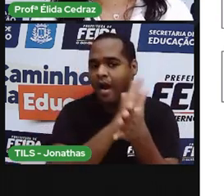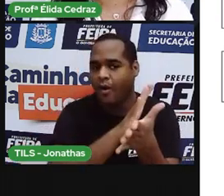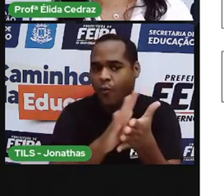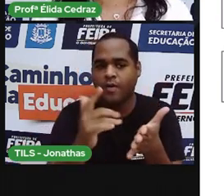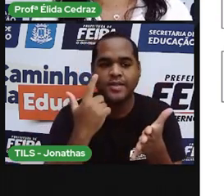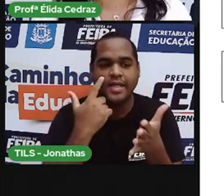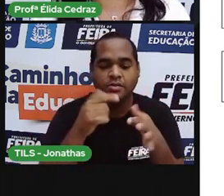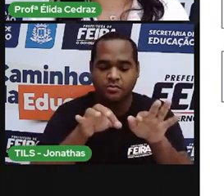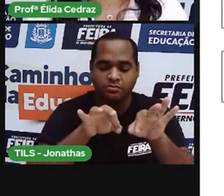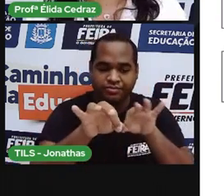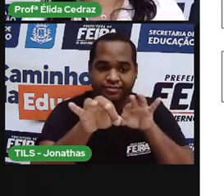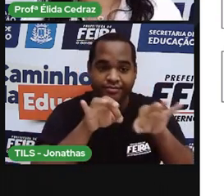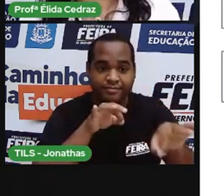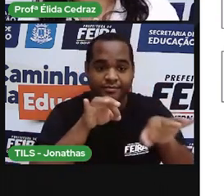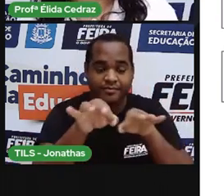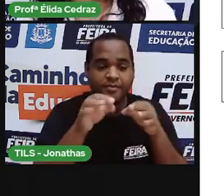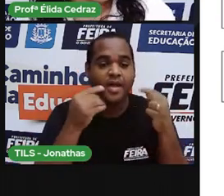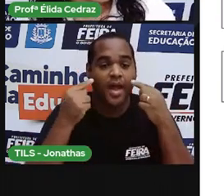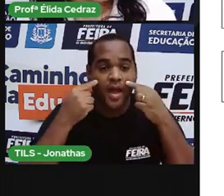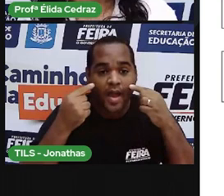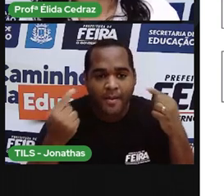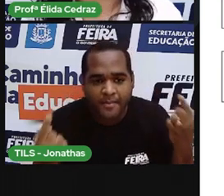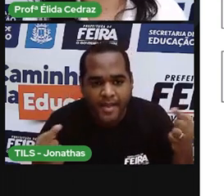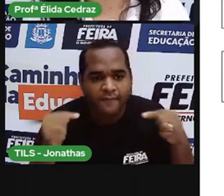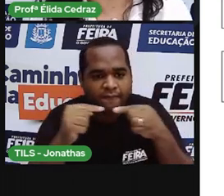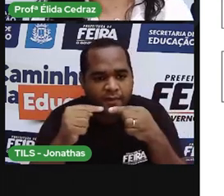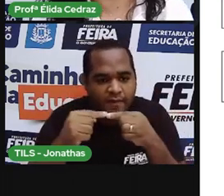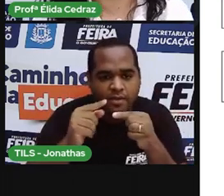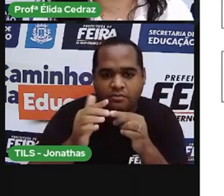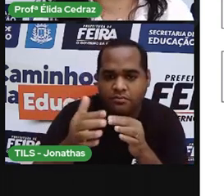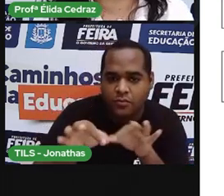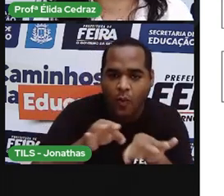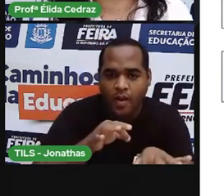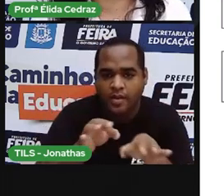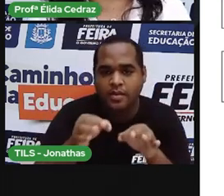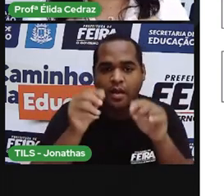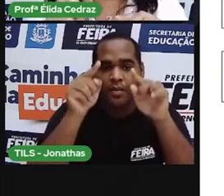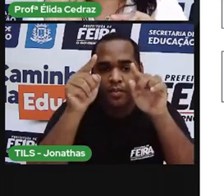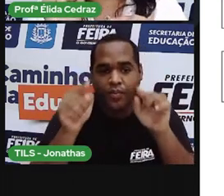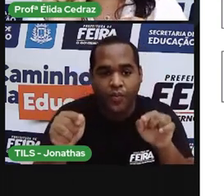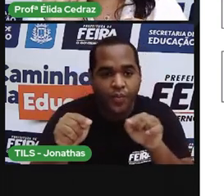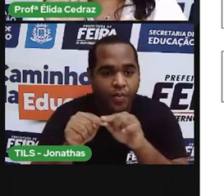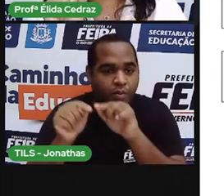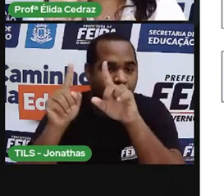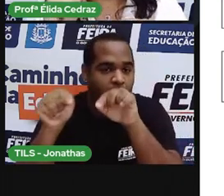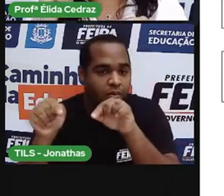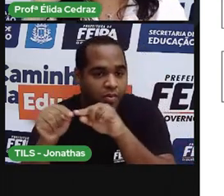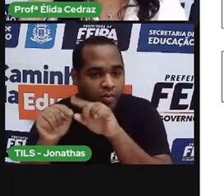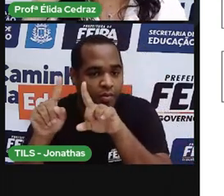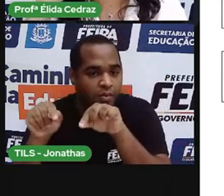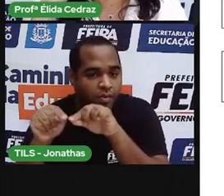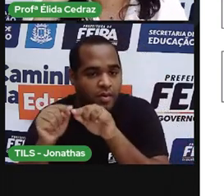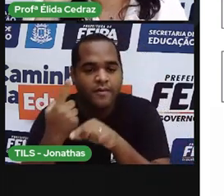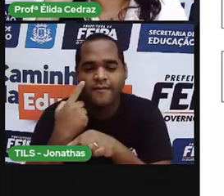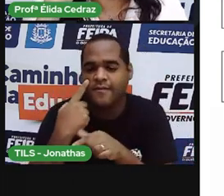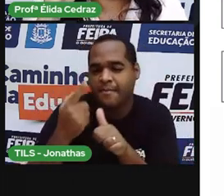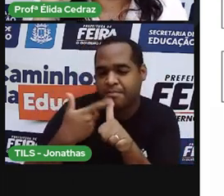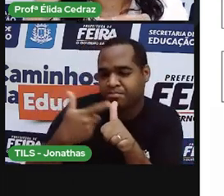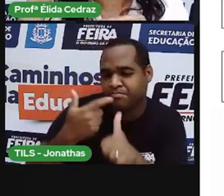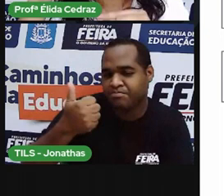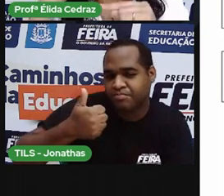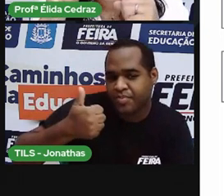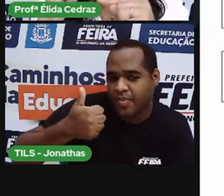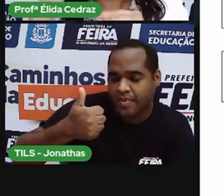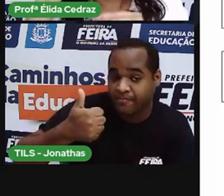vamos organizar nos potes que começa, que a primeira palavra, a primeira